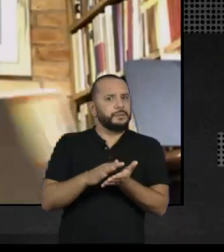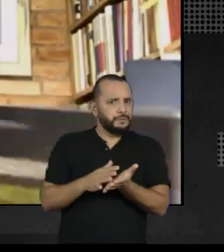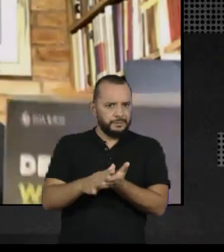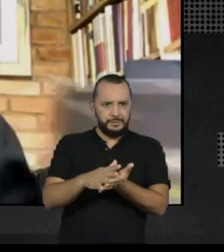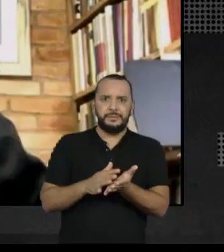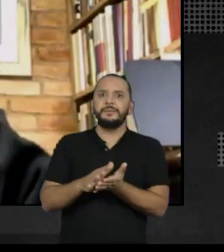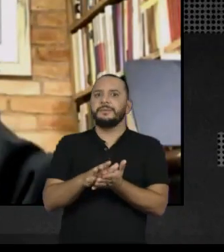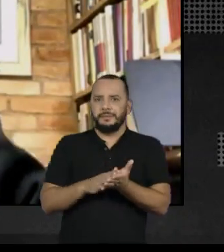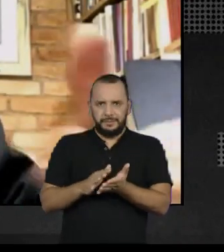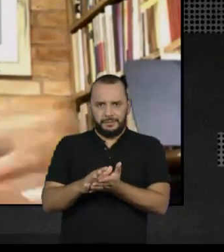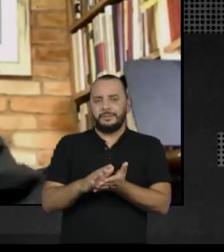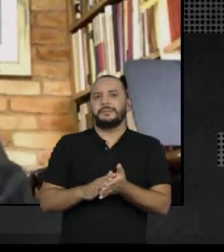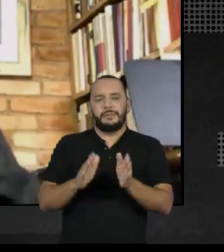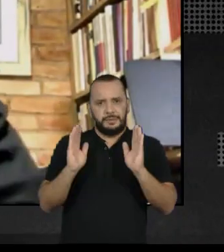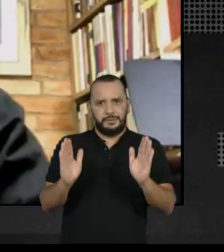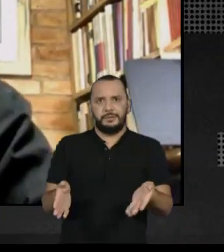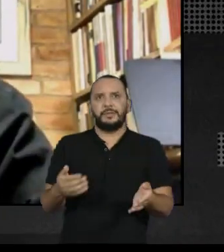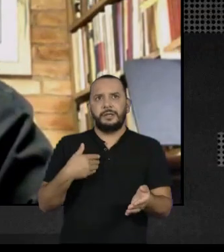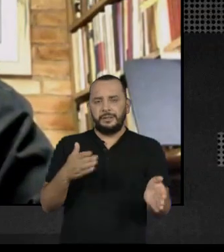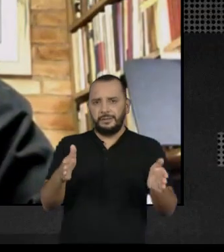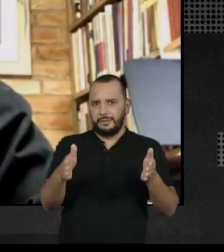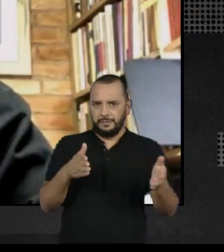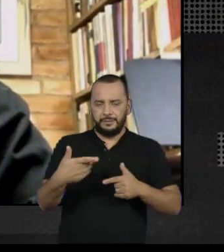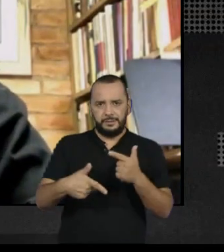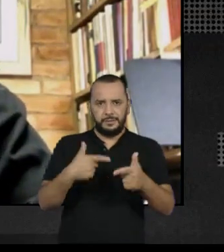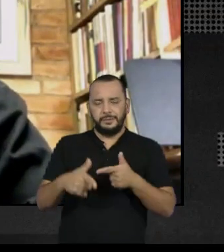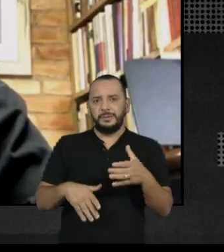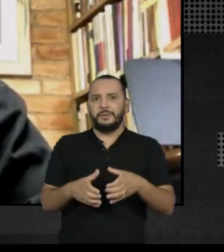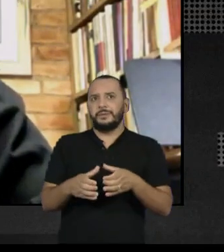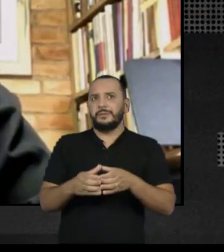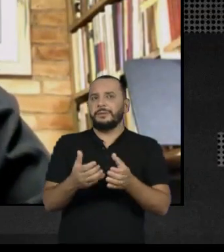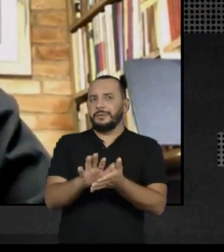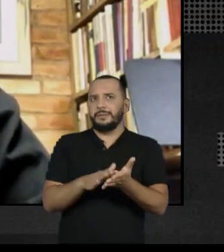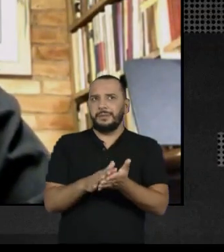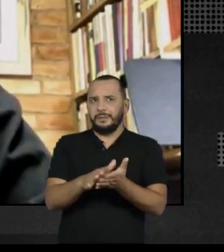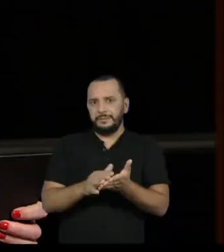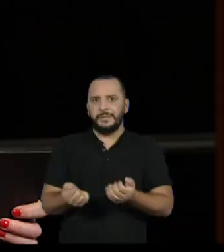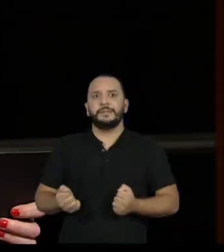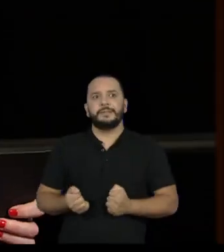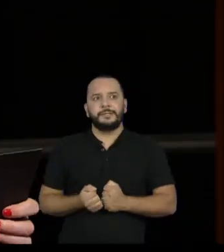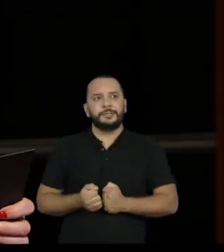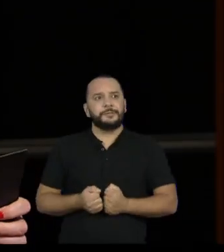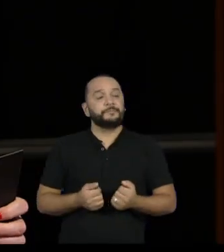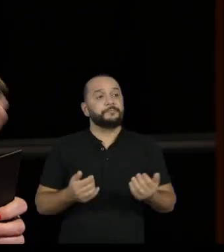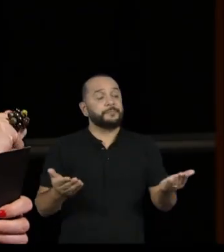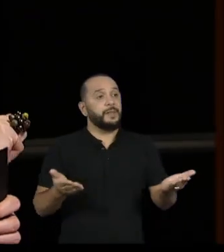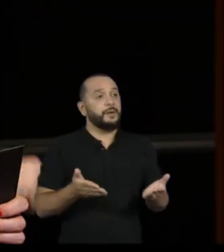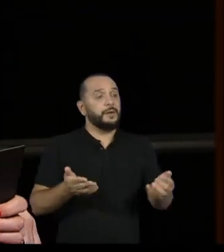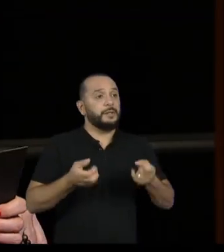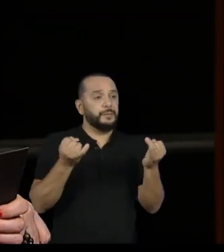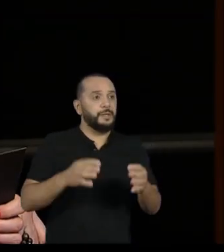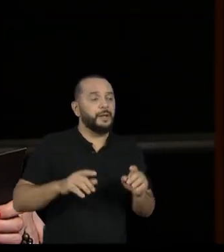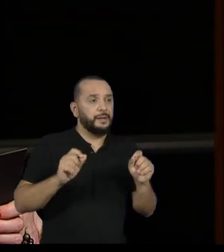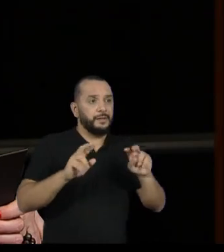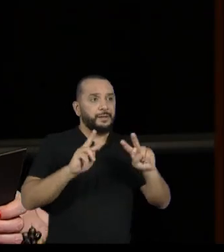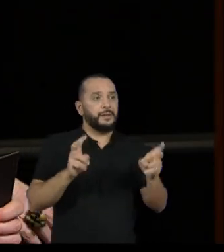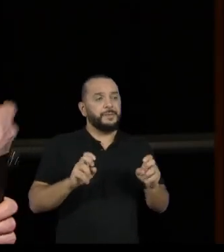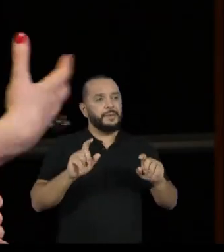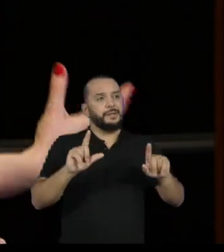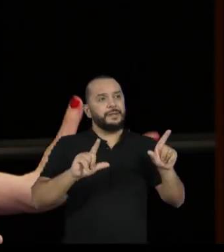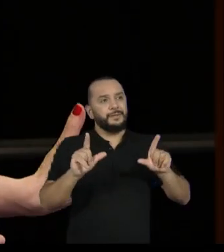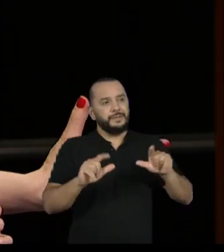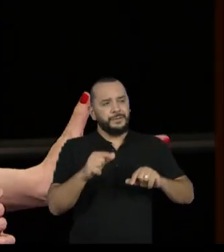tempão. E ela só parou de fazer trabalho comigo porque ela era super preocupada com a companhia. Mas mesmo assim a gente ainda achou tempo de fazer comissão de